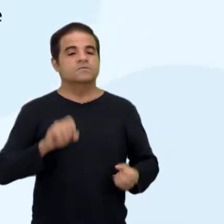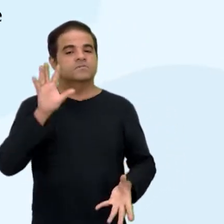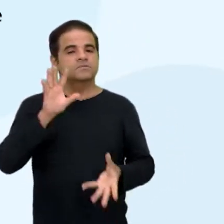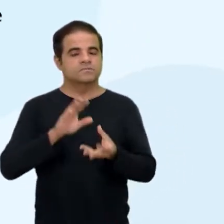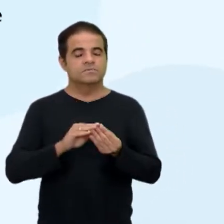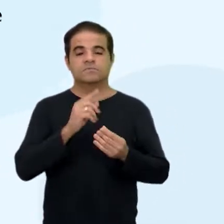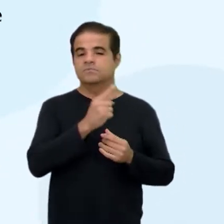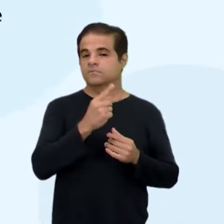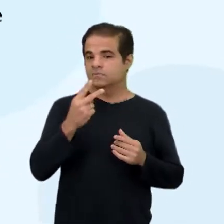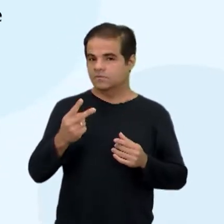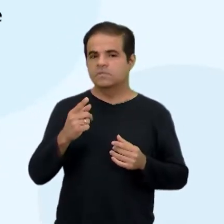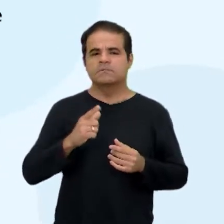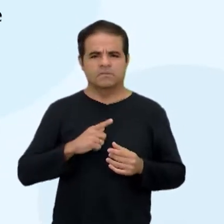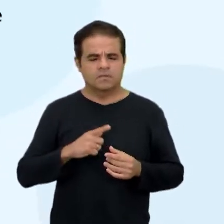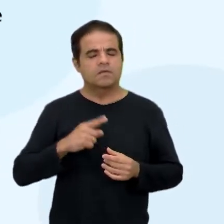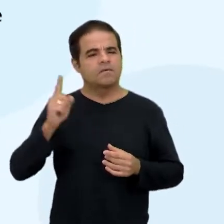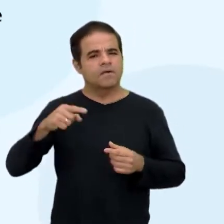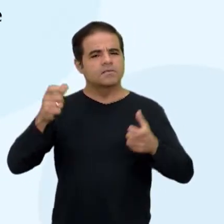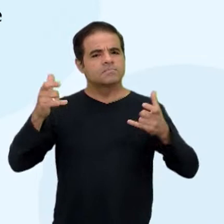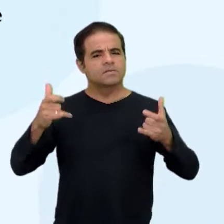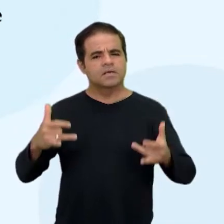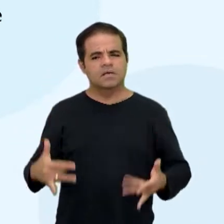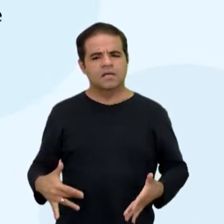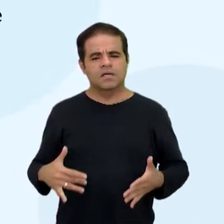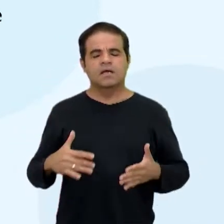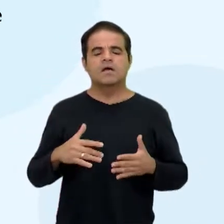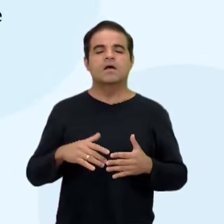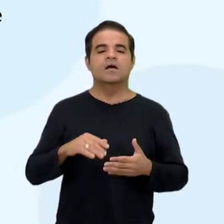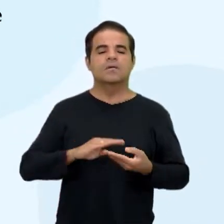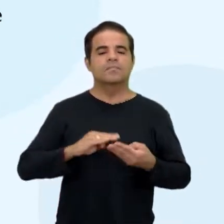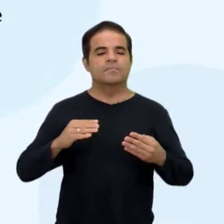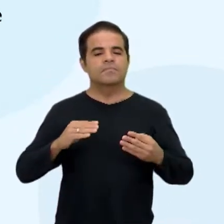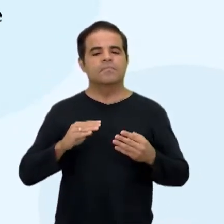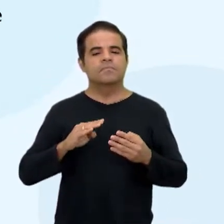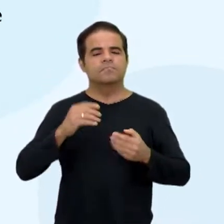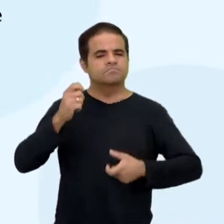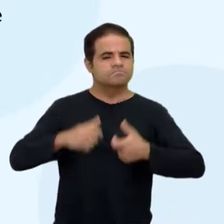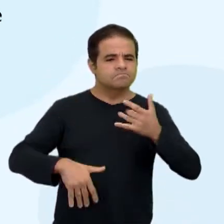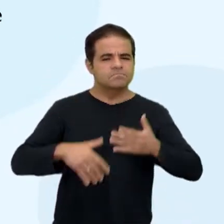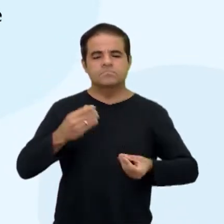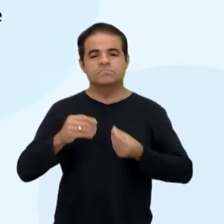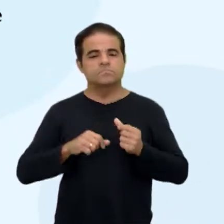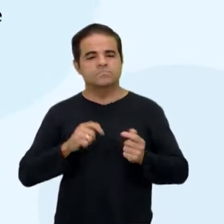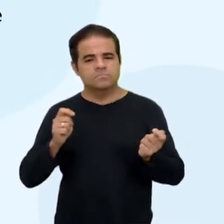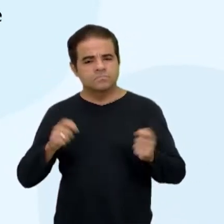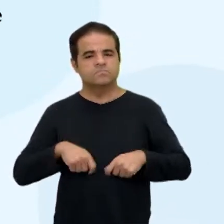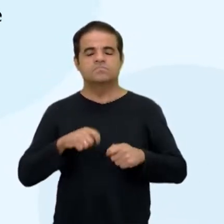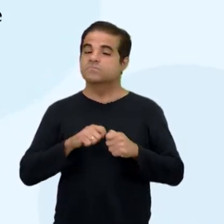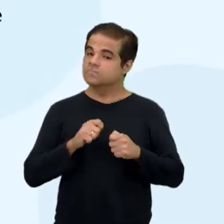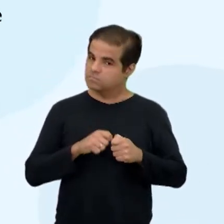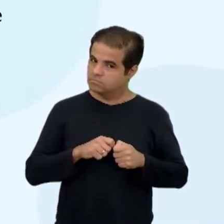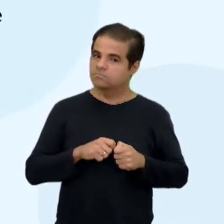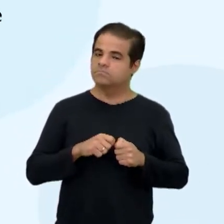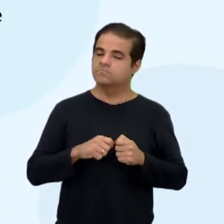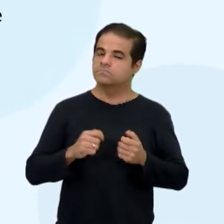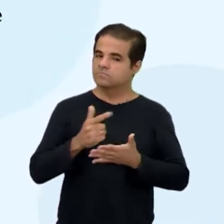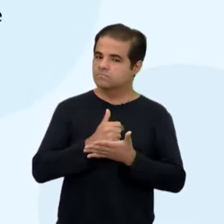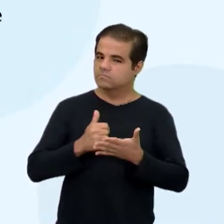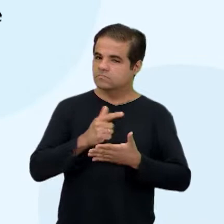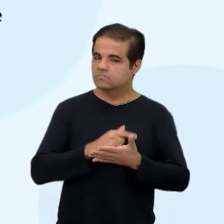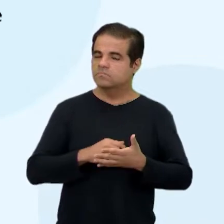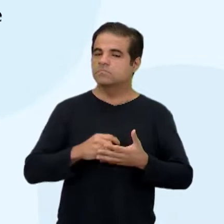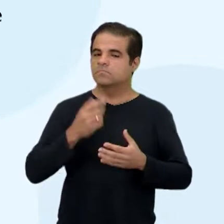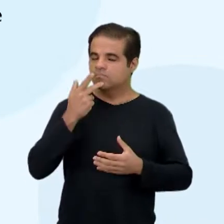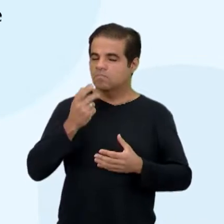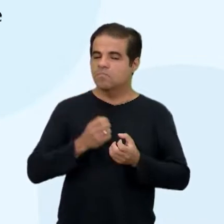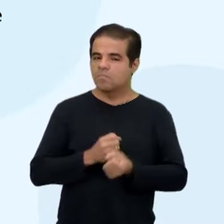e 2. Hoje a gente vai falar um pouquinho sobre alguma bibliografia que mostra para a gente como a gente pode fazer um protótipo de bomba de